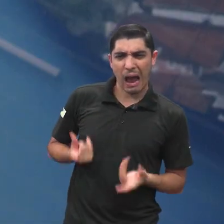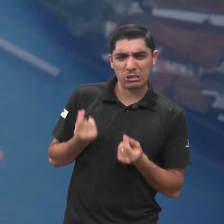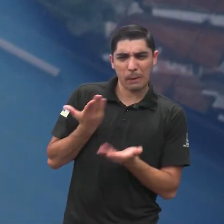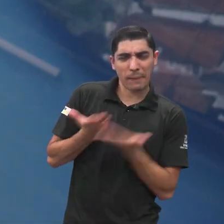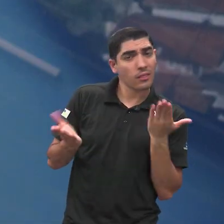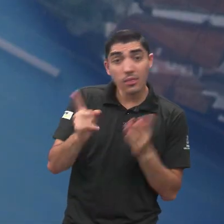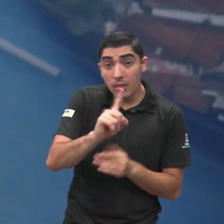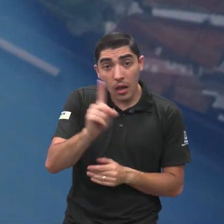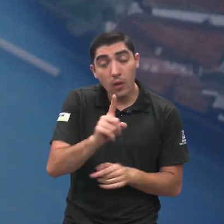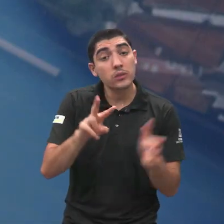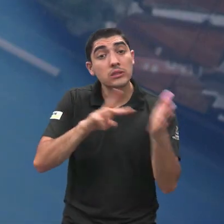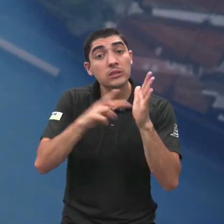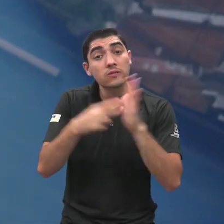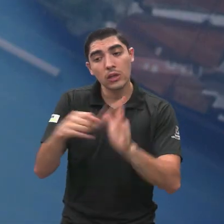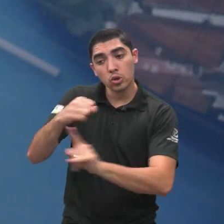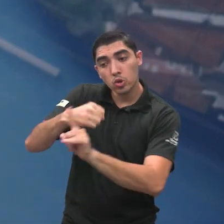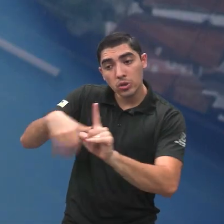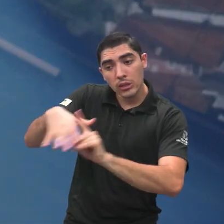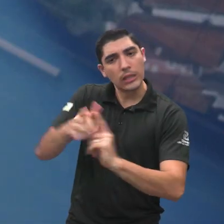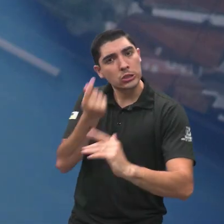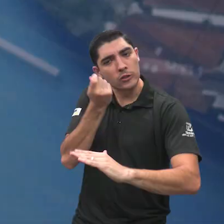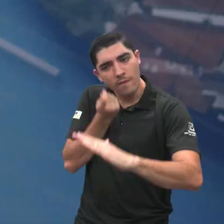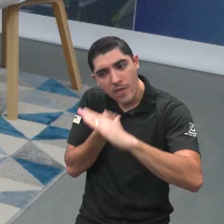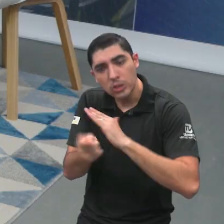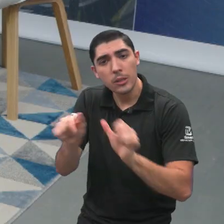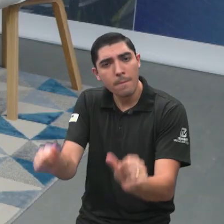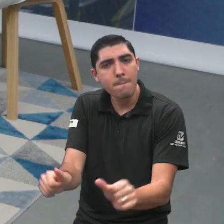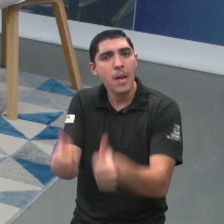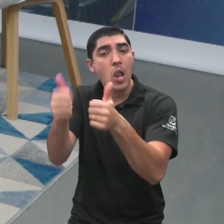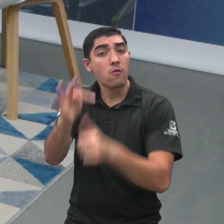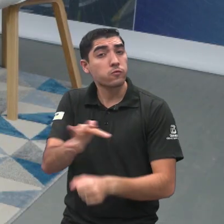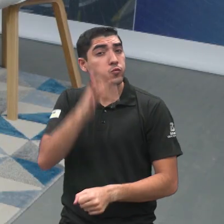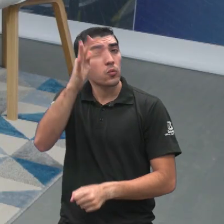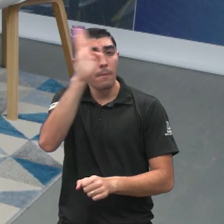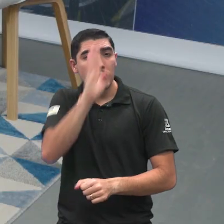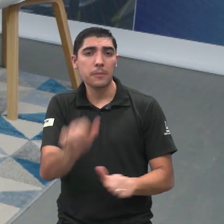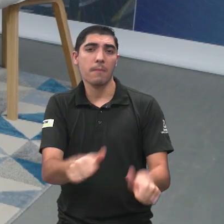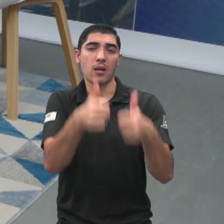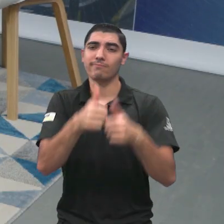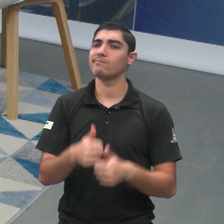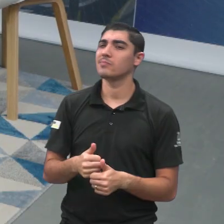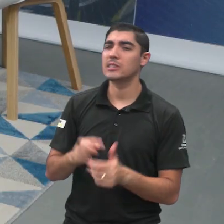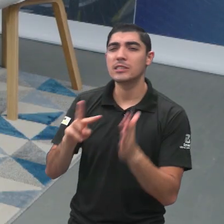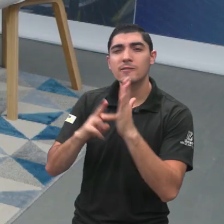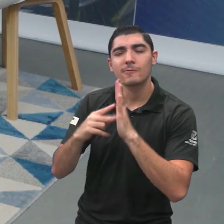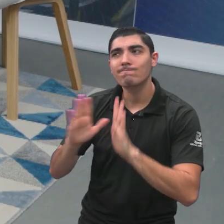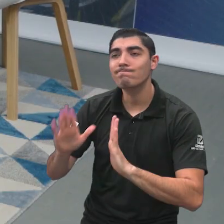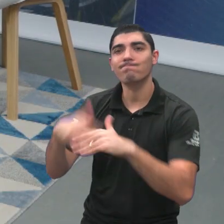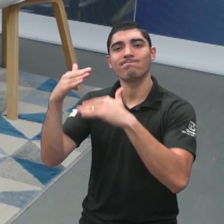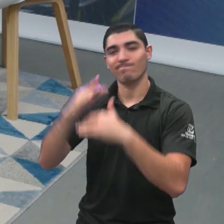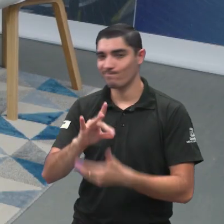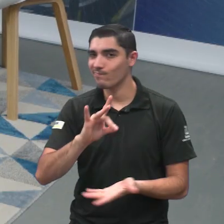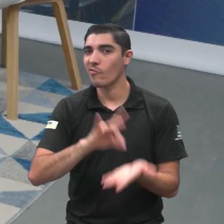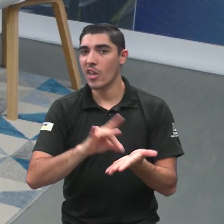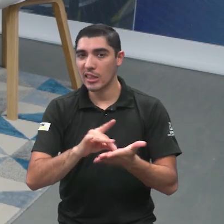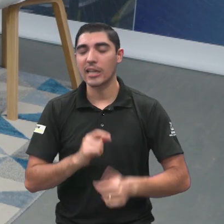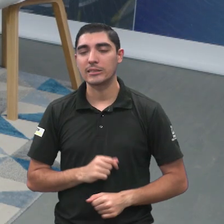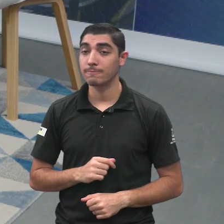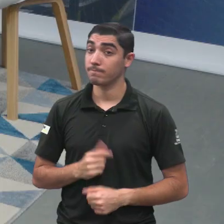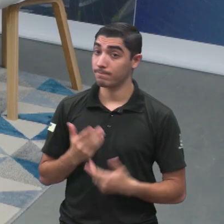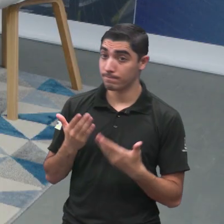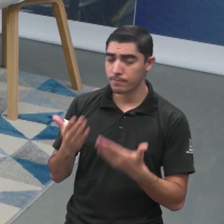para a sociedade, para um Brasil melhor. Seria um grande avanço, né, gente? Com certeza. Ô, Fernando, existe um